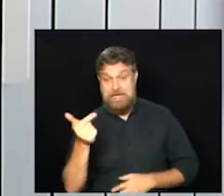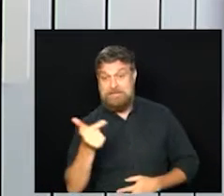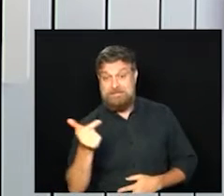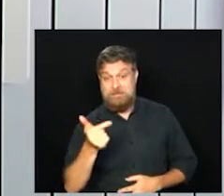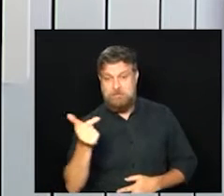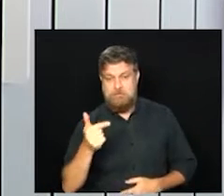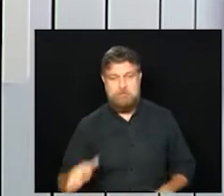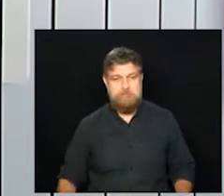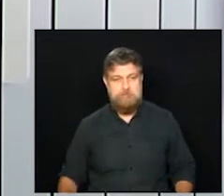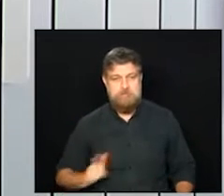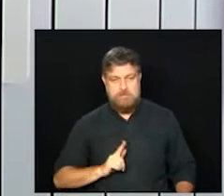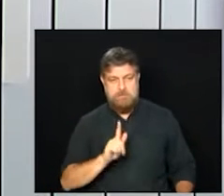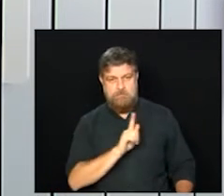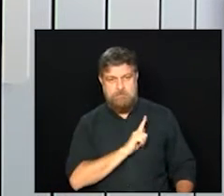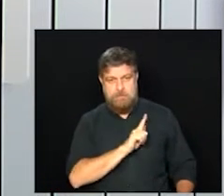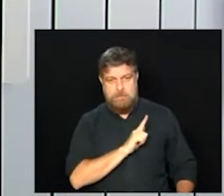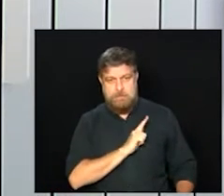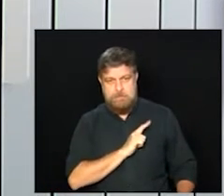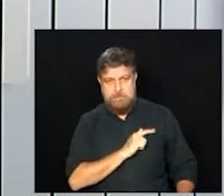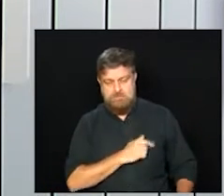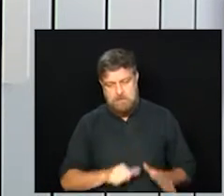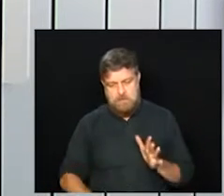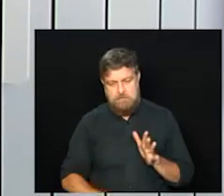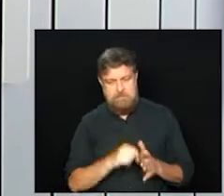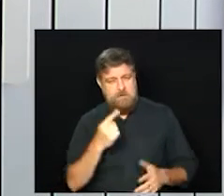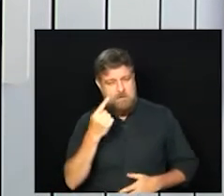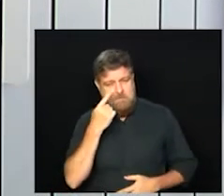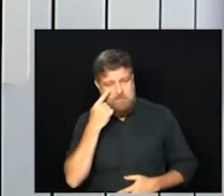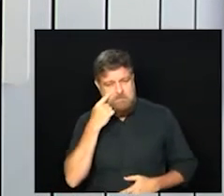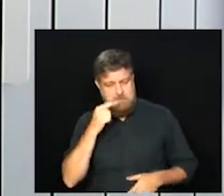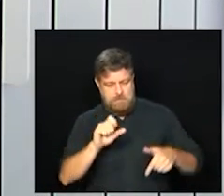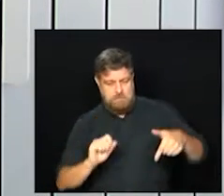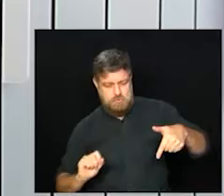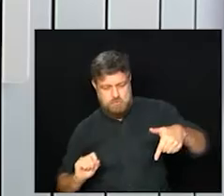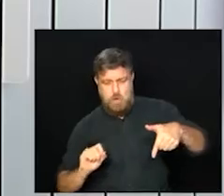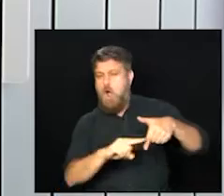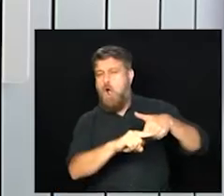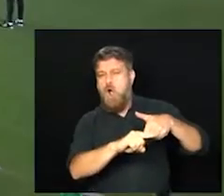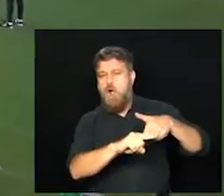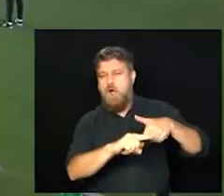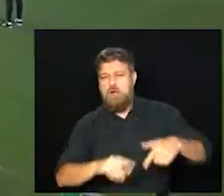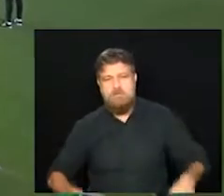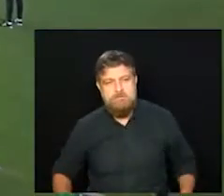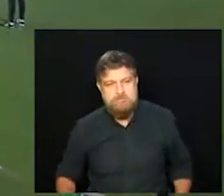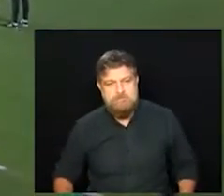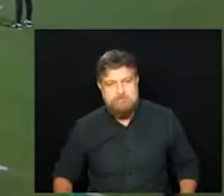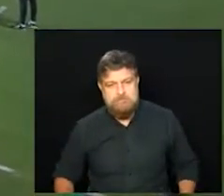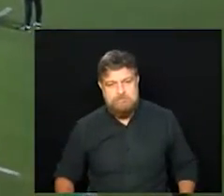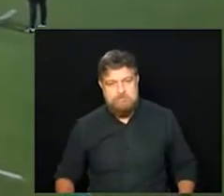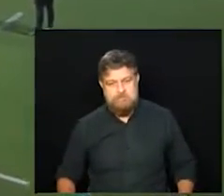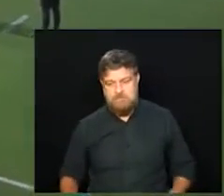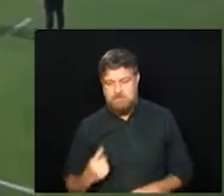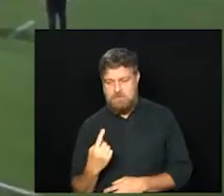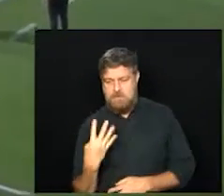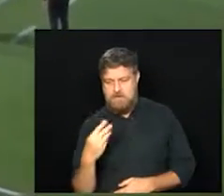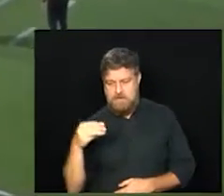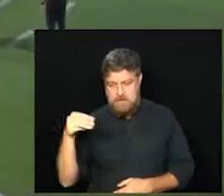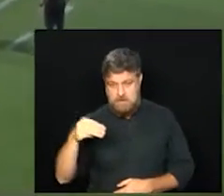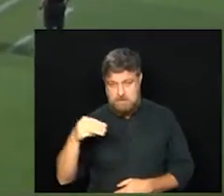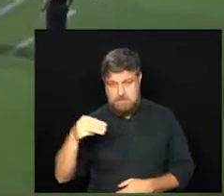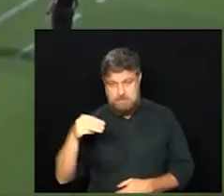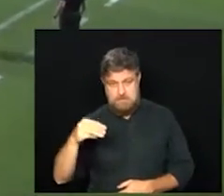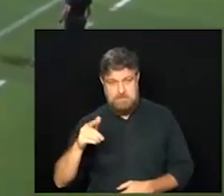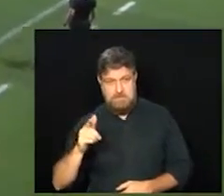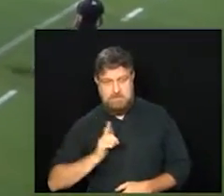consecutiva. O Bugre entrou em campo primeiro, então vamos aos gols. Logo aos 14 minutos, a